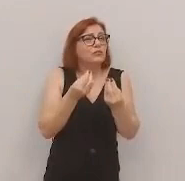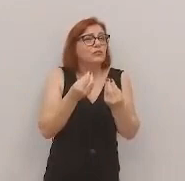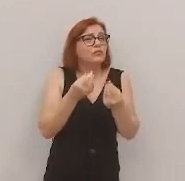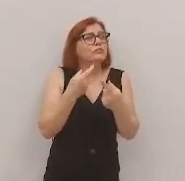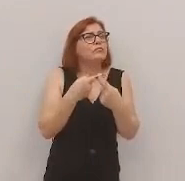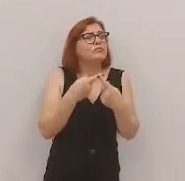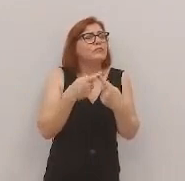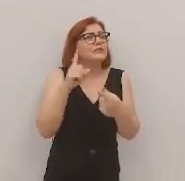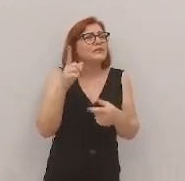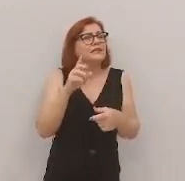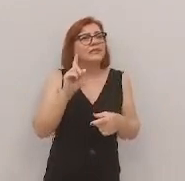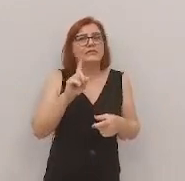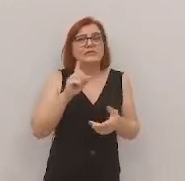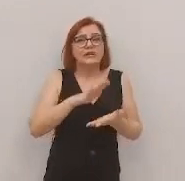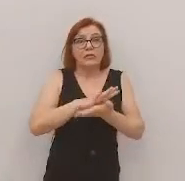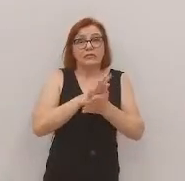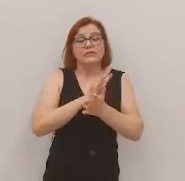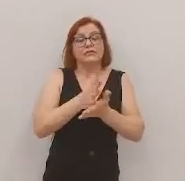alguma coisa?